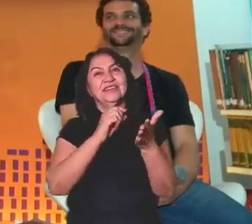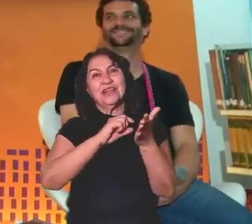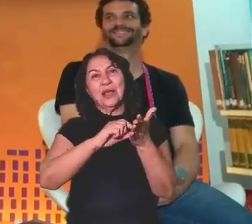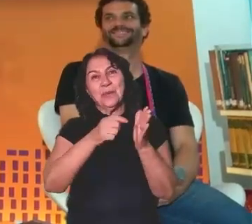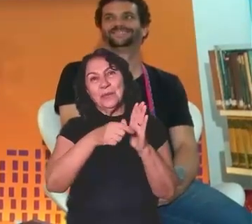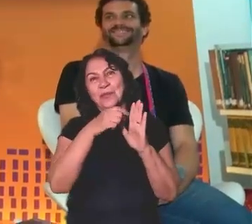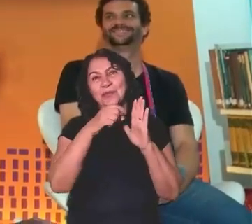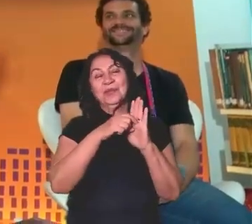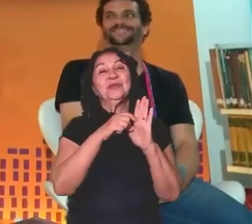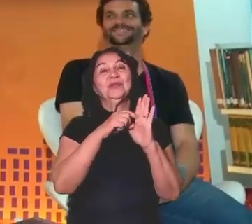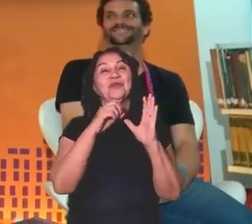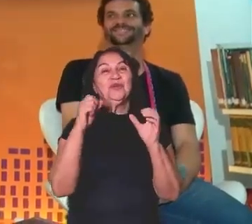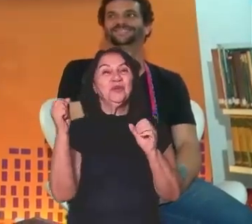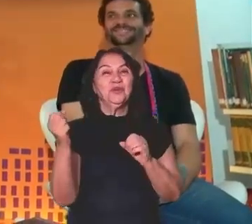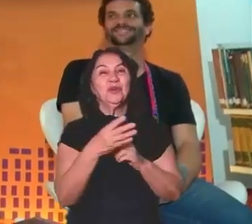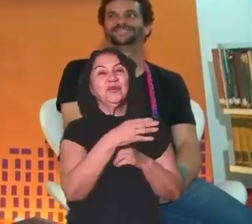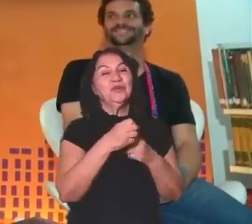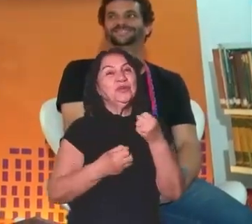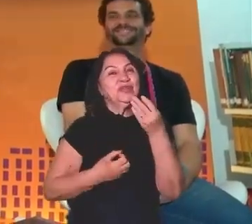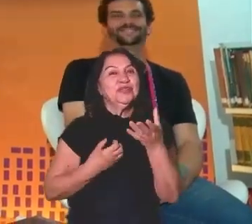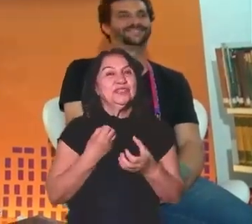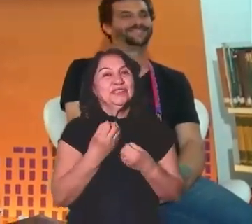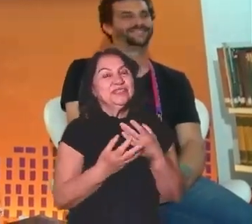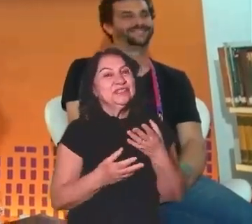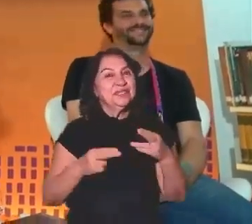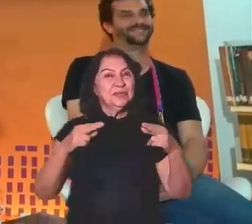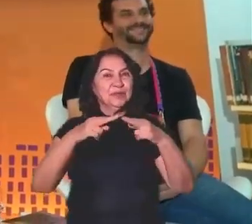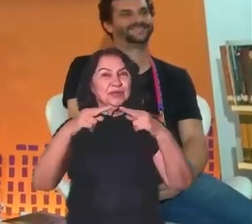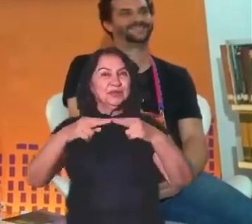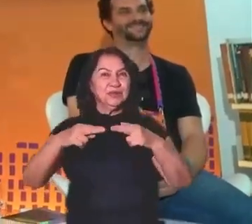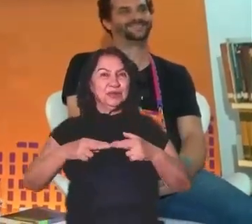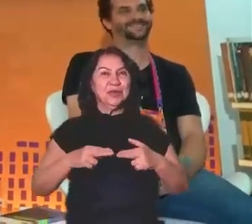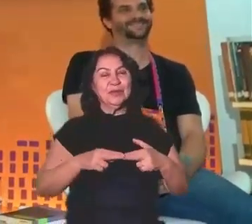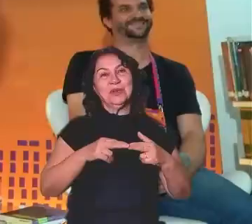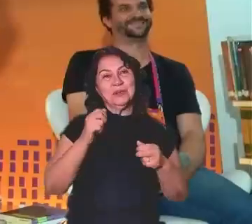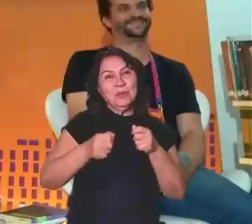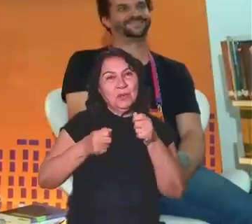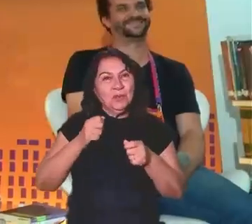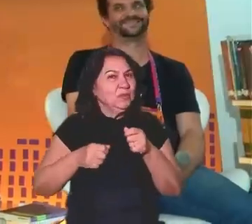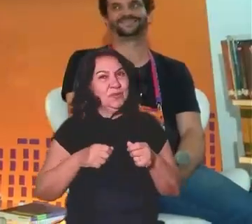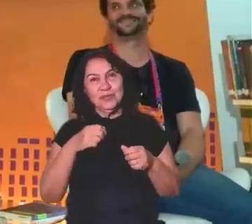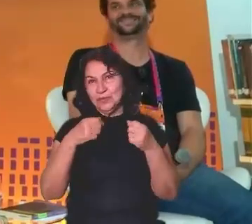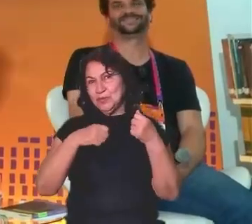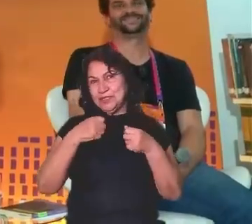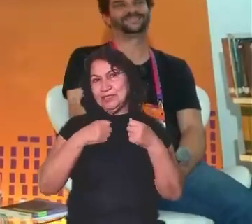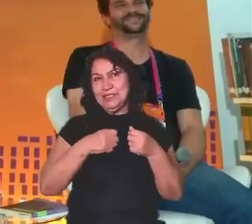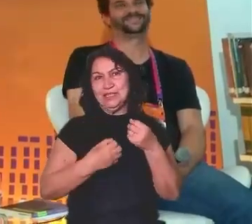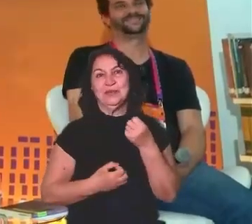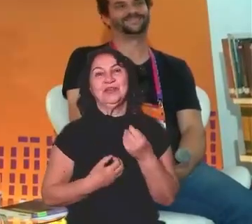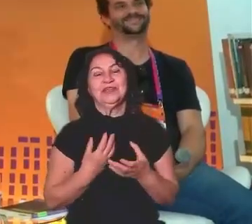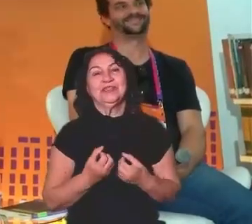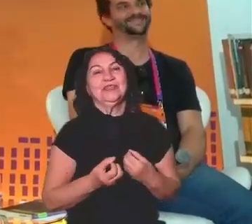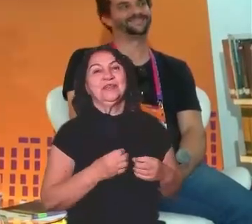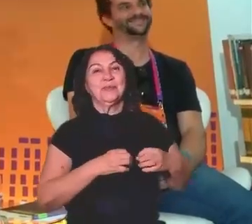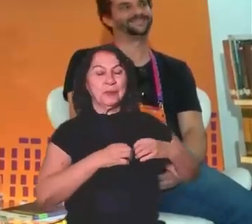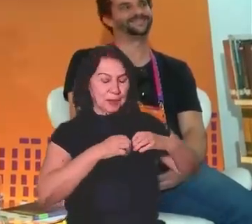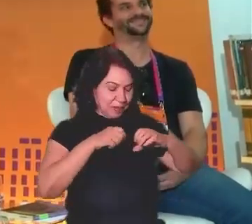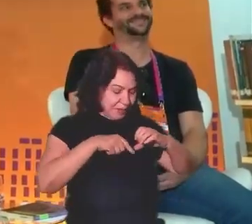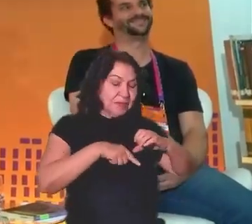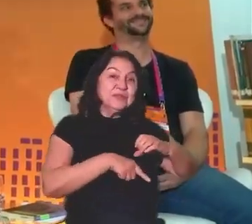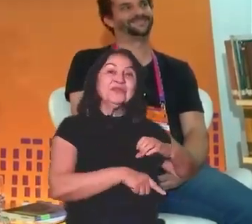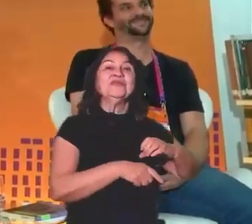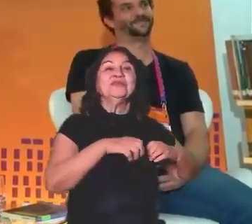capítulo. E a outra palavra é poesia, então pode rimar mesmo sem ter batida. Poesia é o que eu trago no fundo do meu coração e em